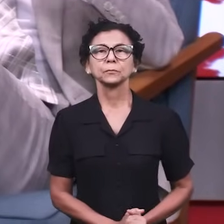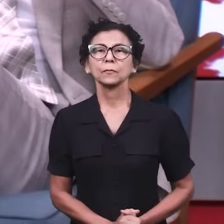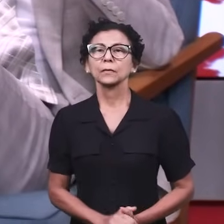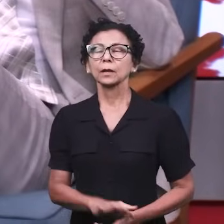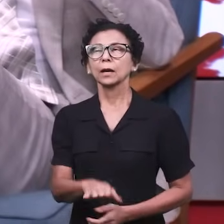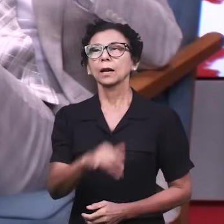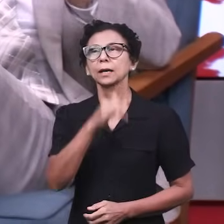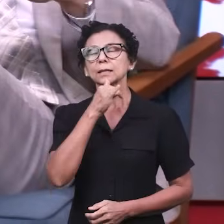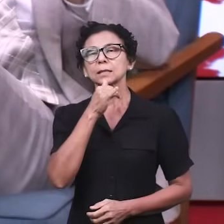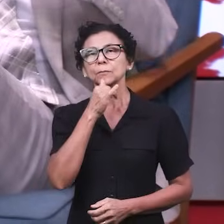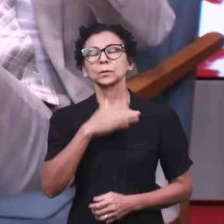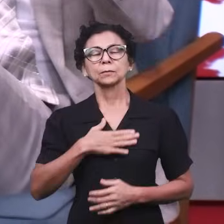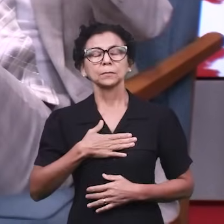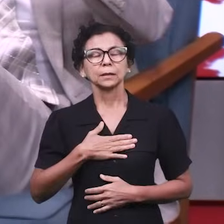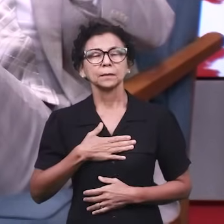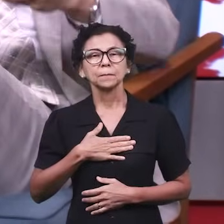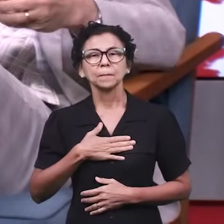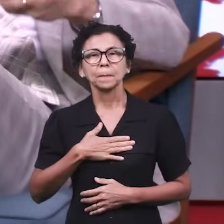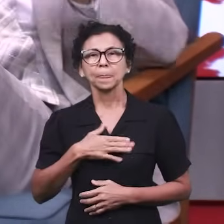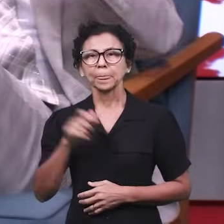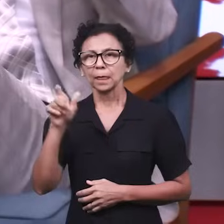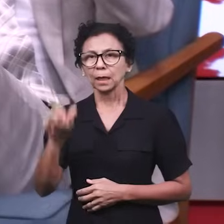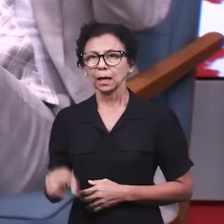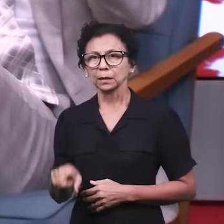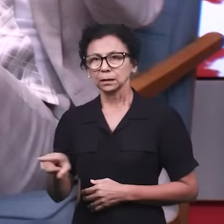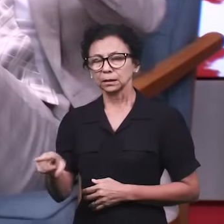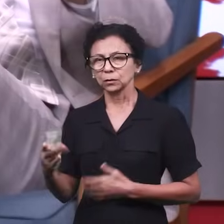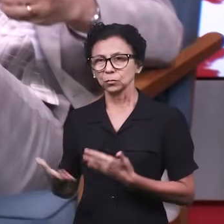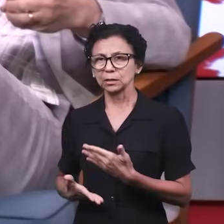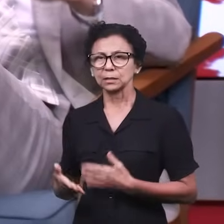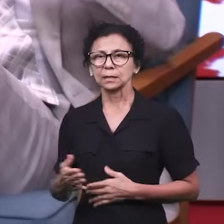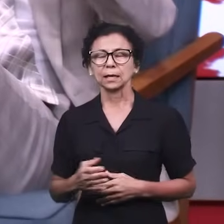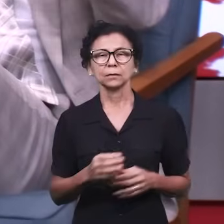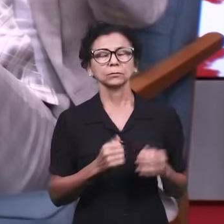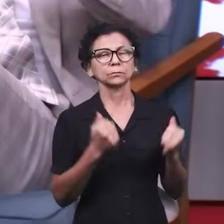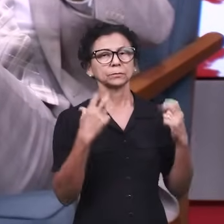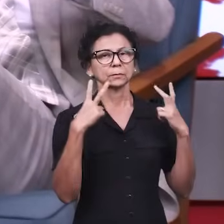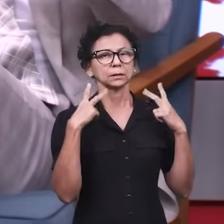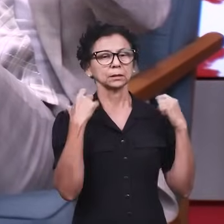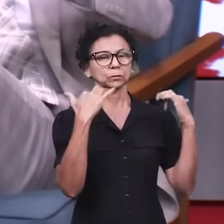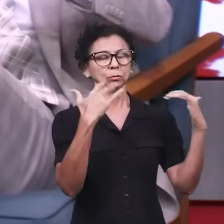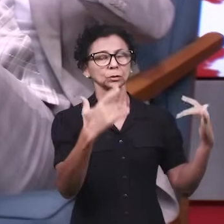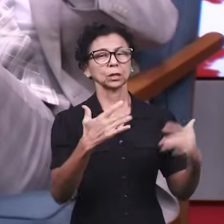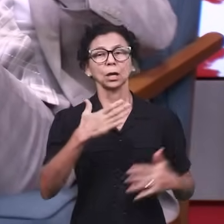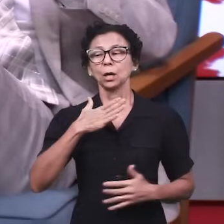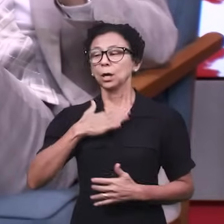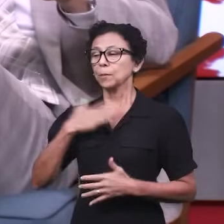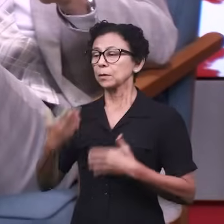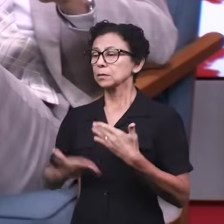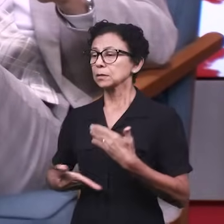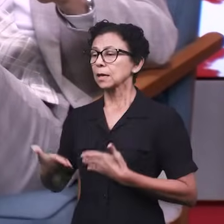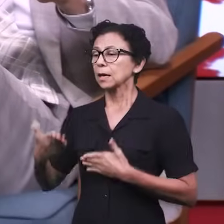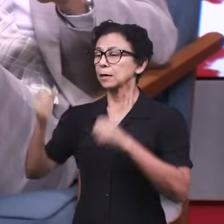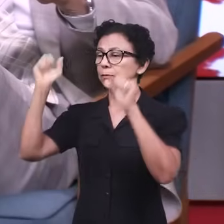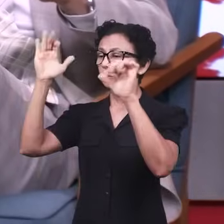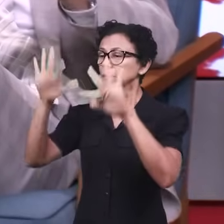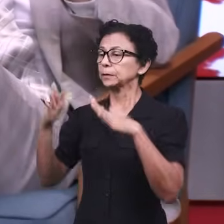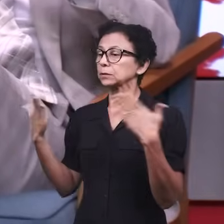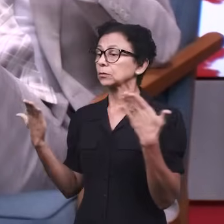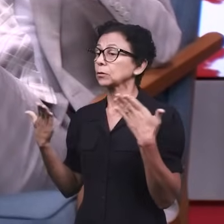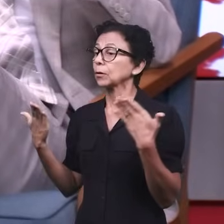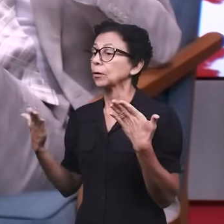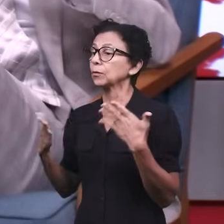irmão. Meu servo, estou te abençoando agora, visitando o seu coração, te dando a mesa de paz, de alegria, de saúde. Interpretação de